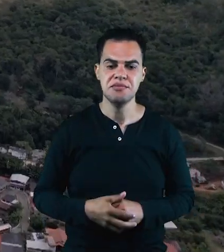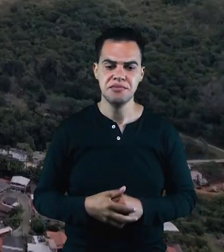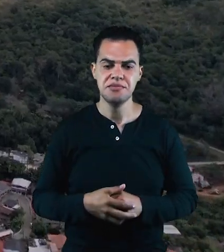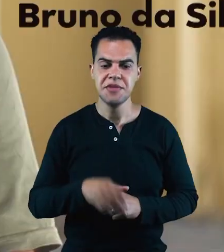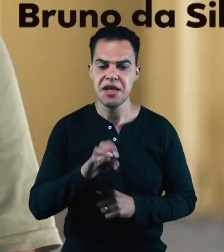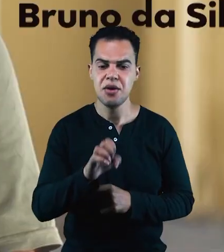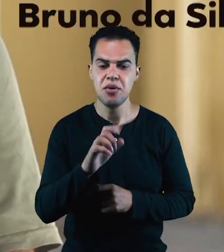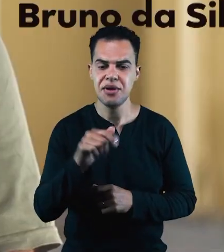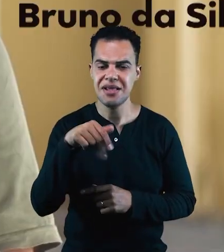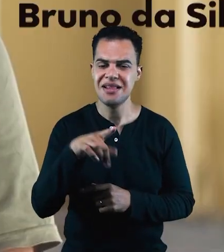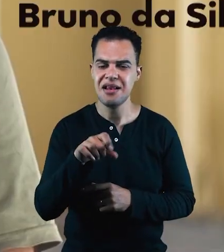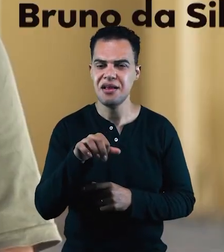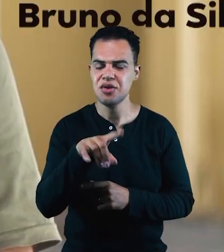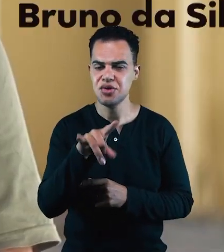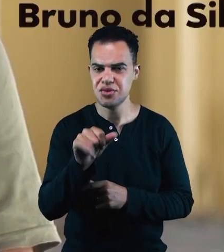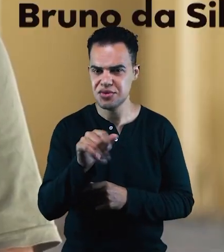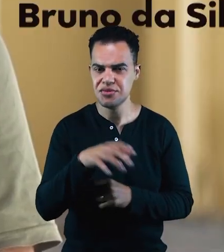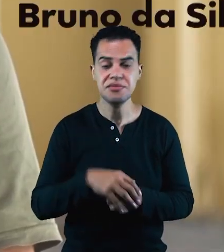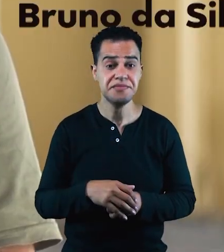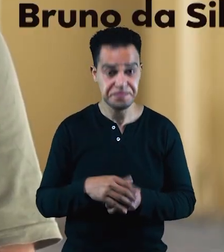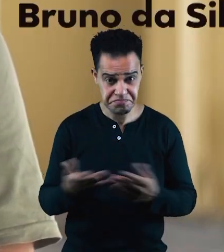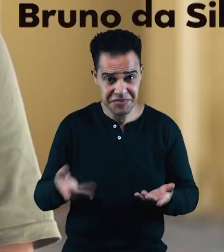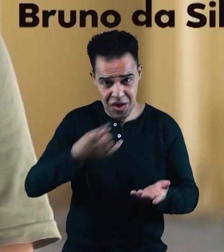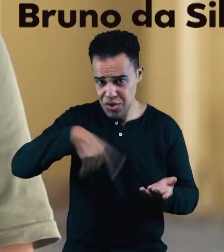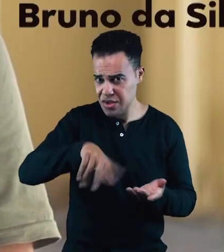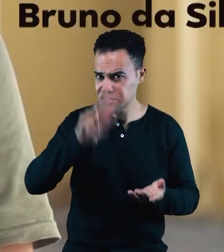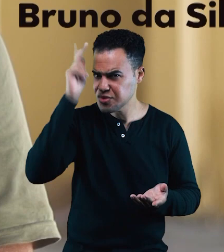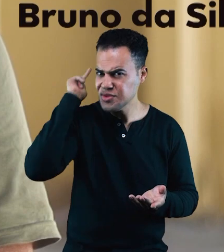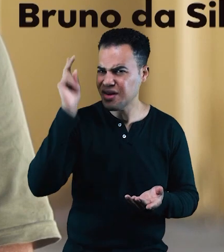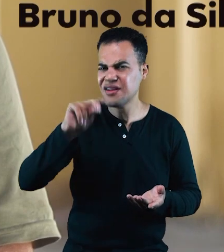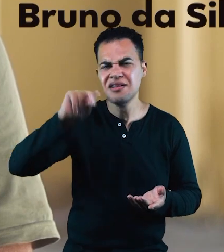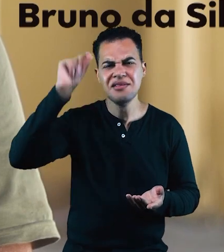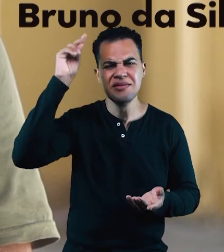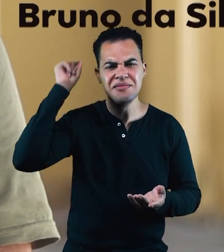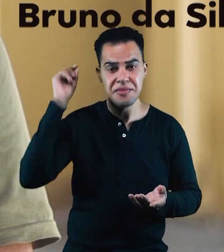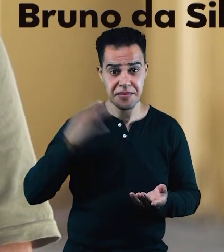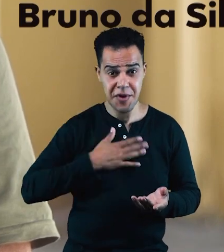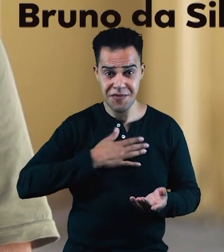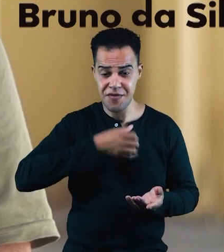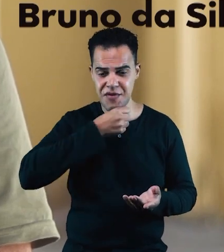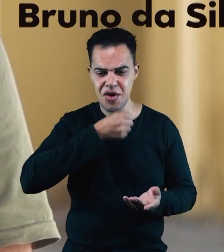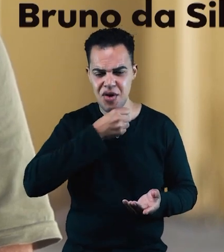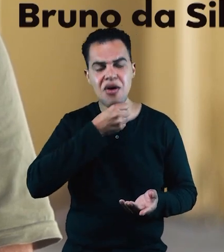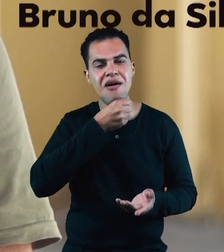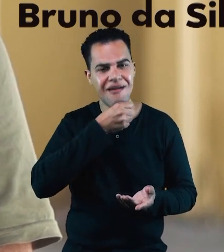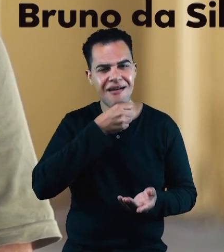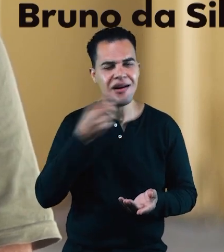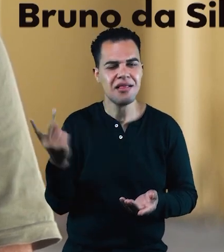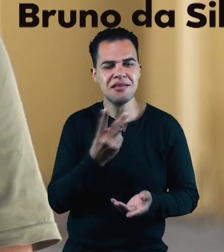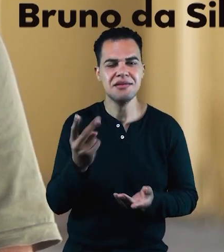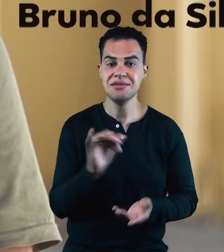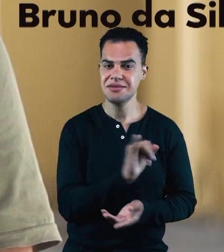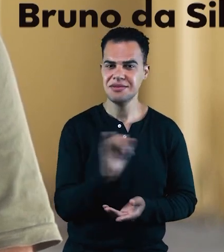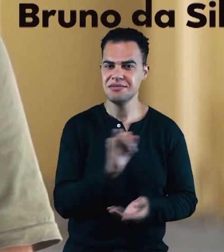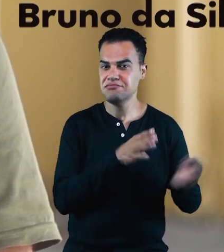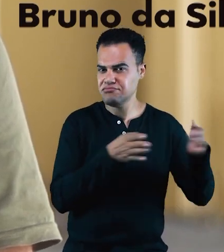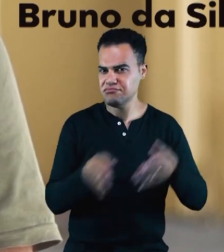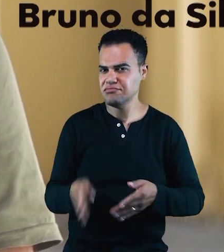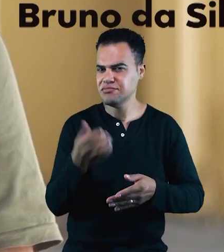ela é bem, já vem há mais de 100 anos, né? Bruno da Silva. Meus avós, um casal de italianos, chegaram aqui por volta